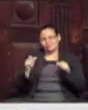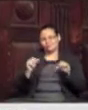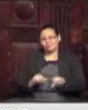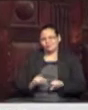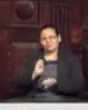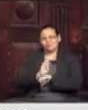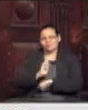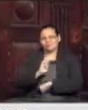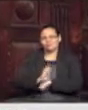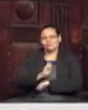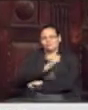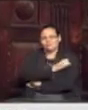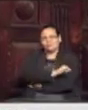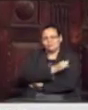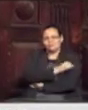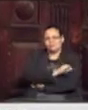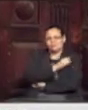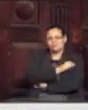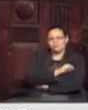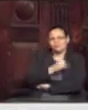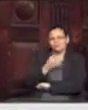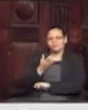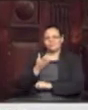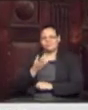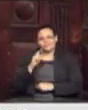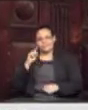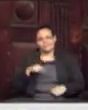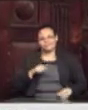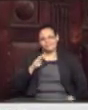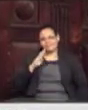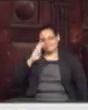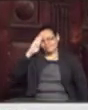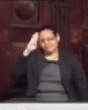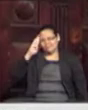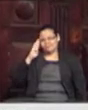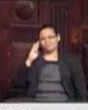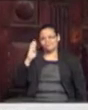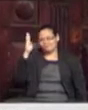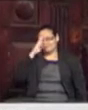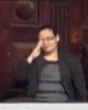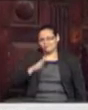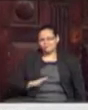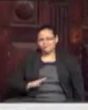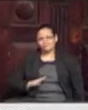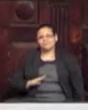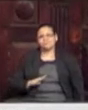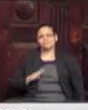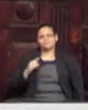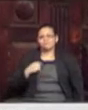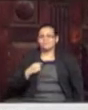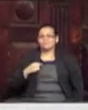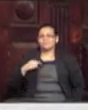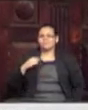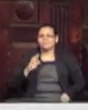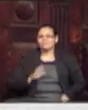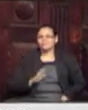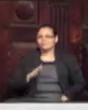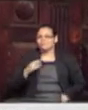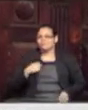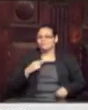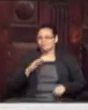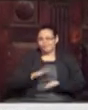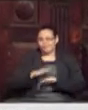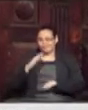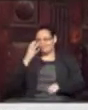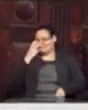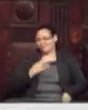de Janeiro, que é cartão postal do Brasil, se encontra, não é apenas mais na maior grave